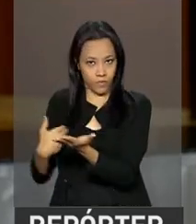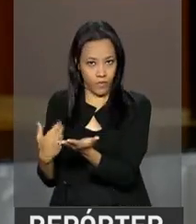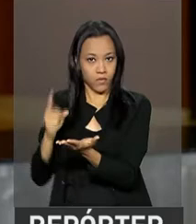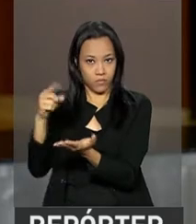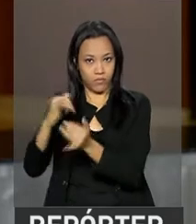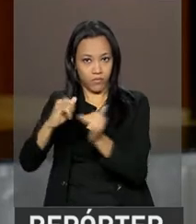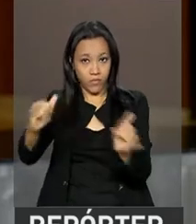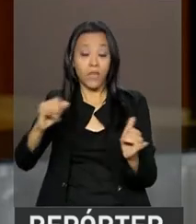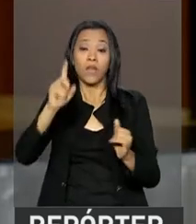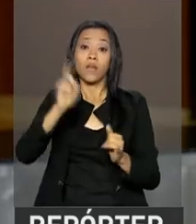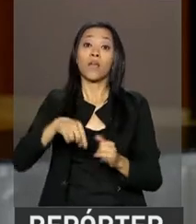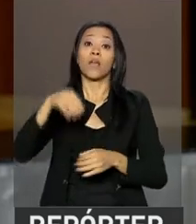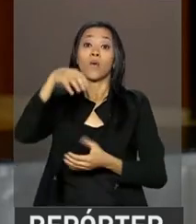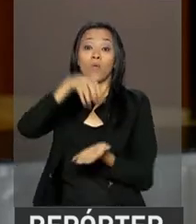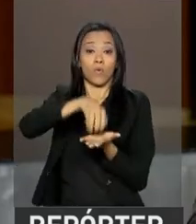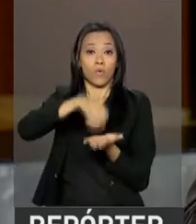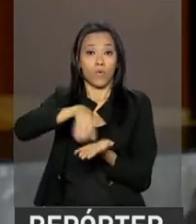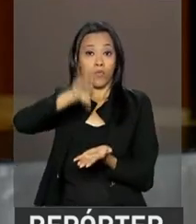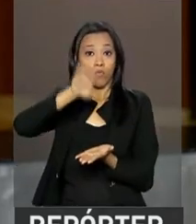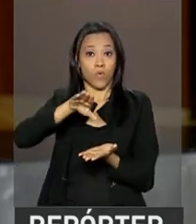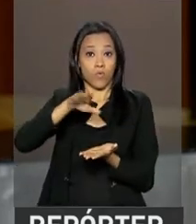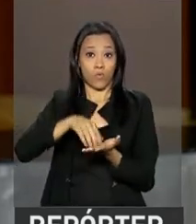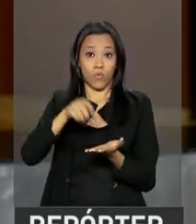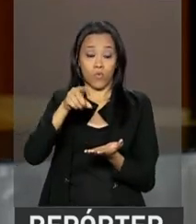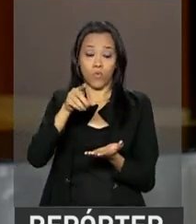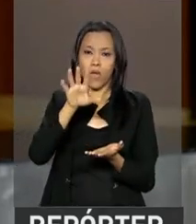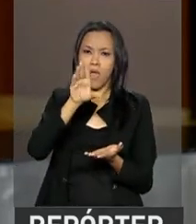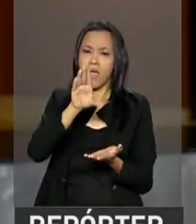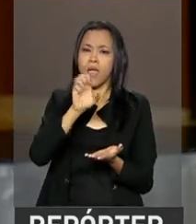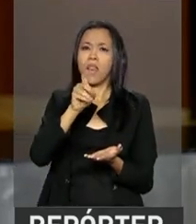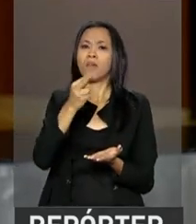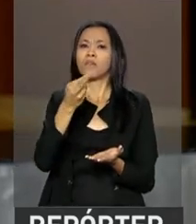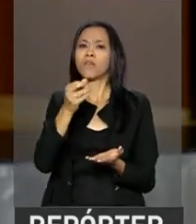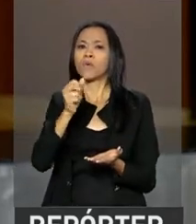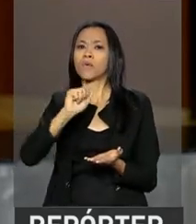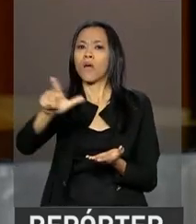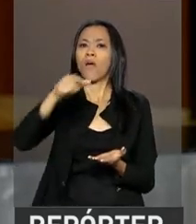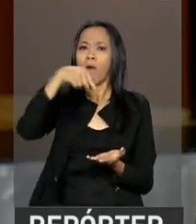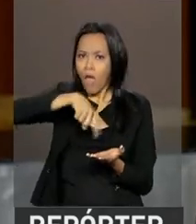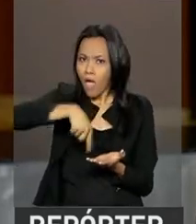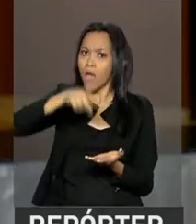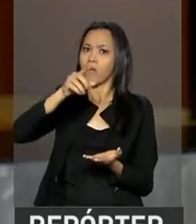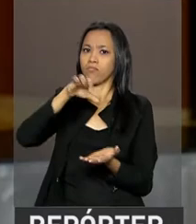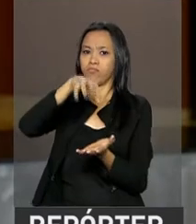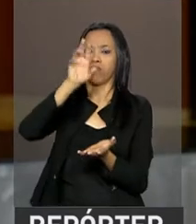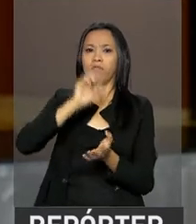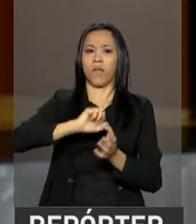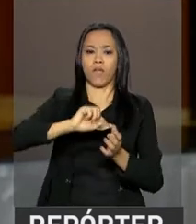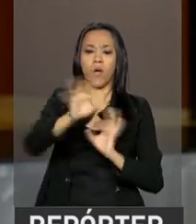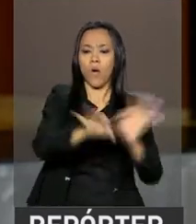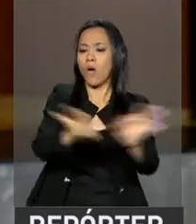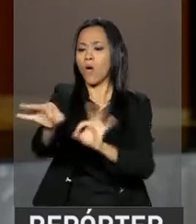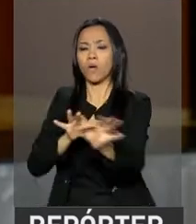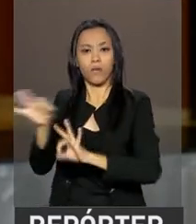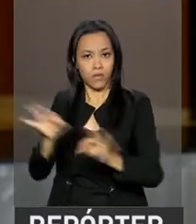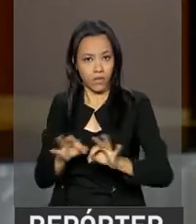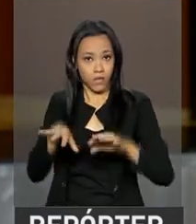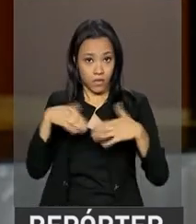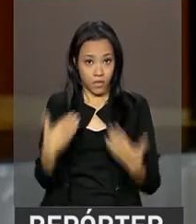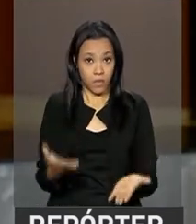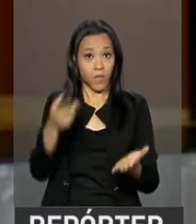eleitoral vai ser o responsável por gerenciar pela gestão dessa base de dados então esta sanção